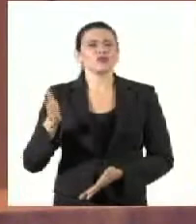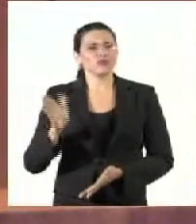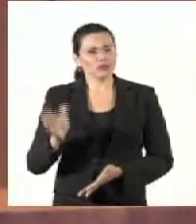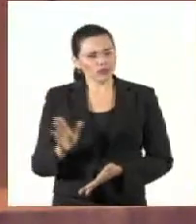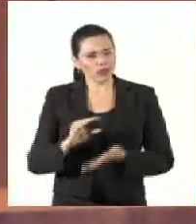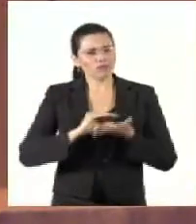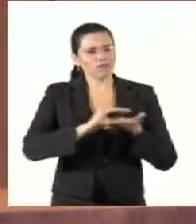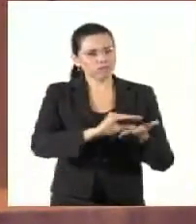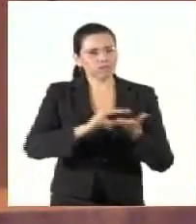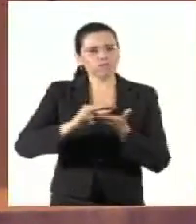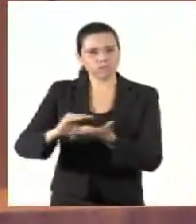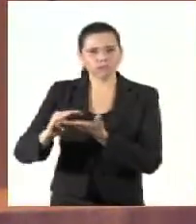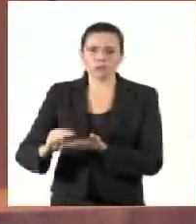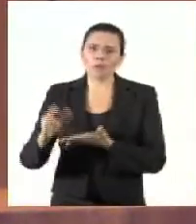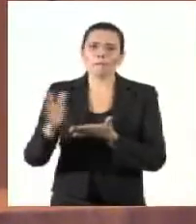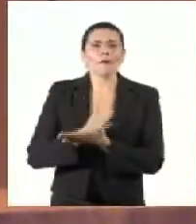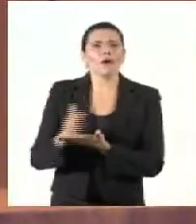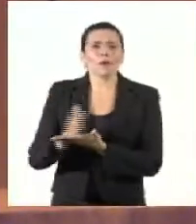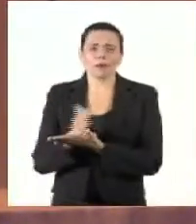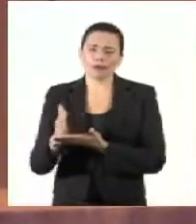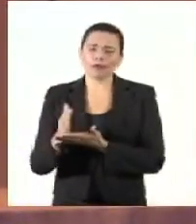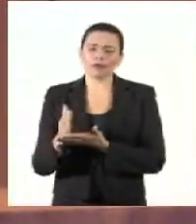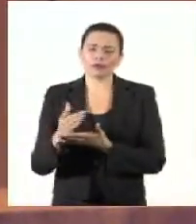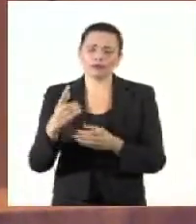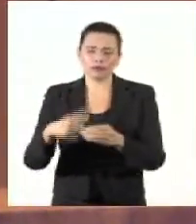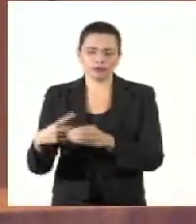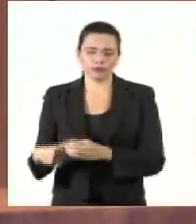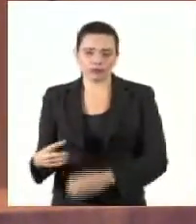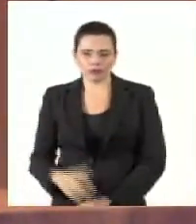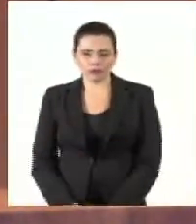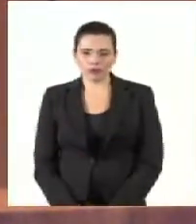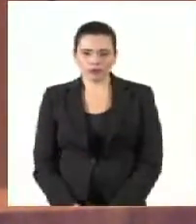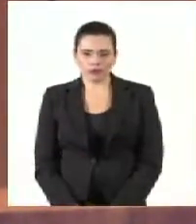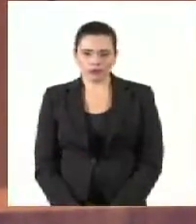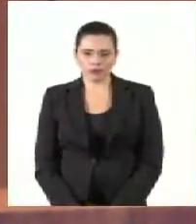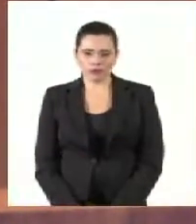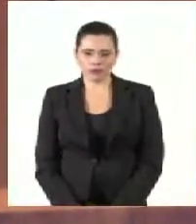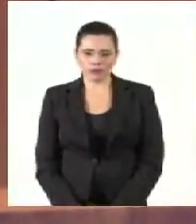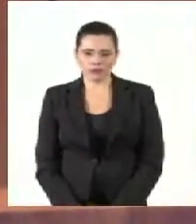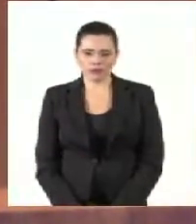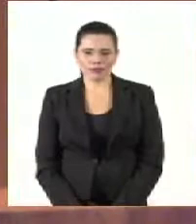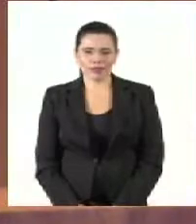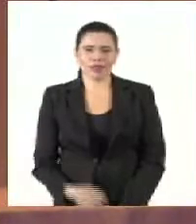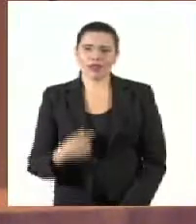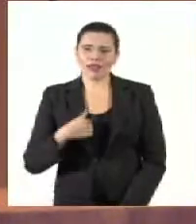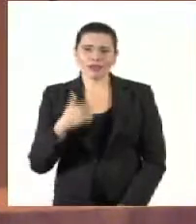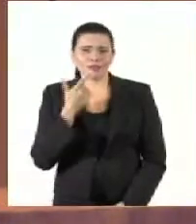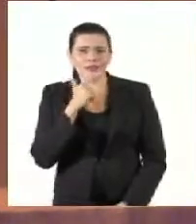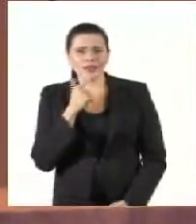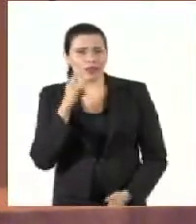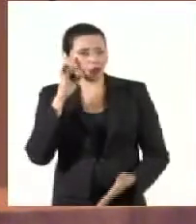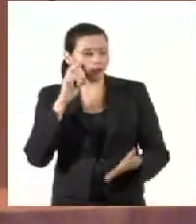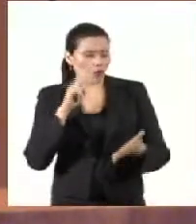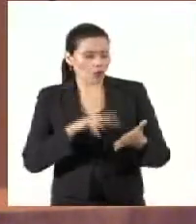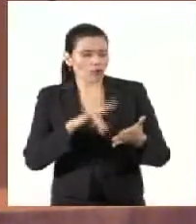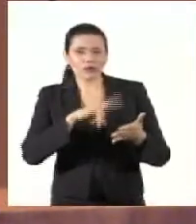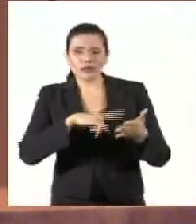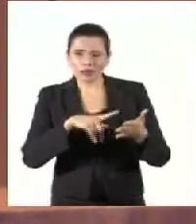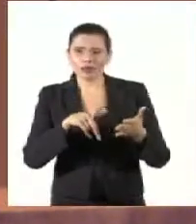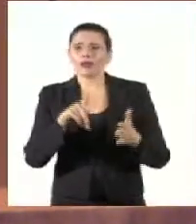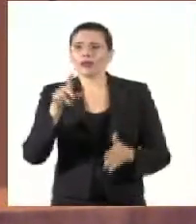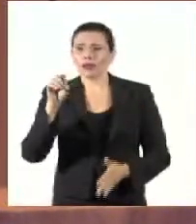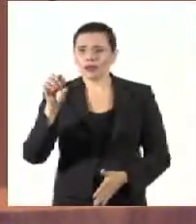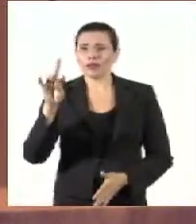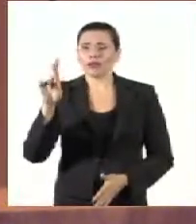Aí ele diz que não fez, e o mais engraçado é que ele só reeditou a portaria que já existia. Com isso que eu